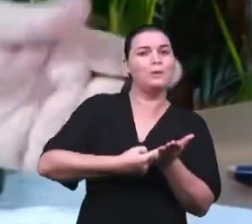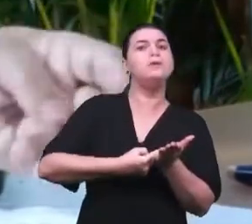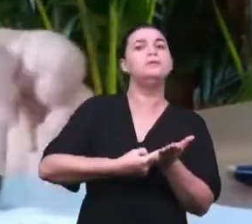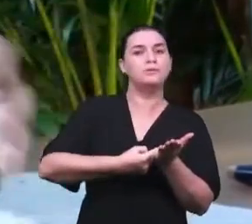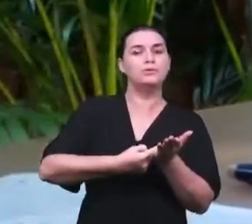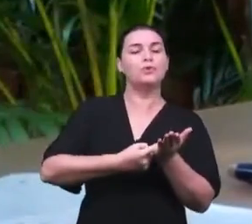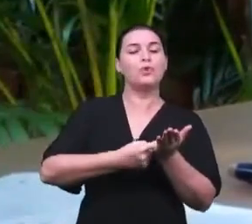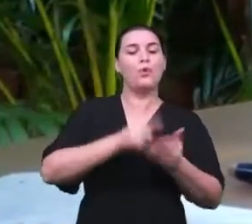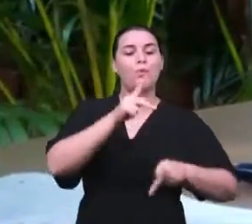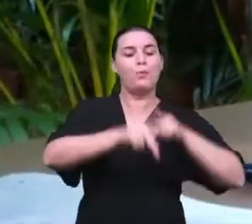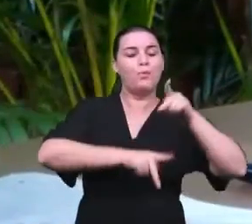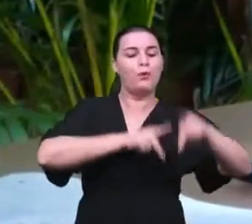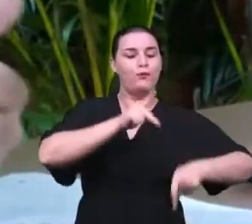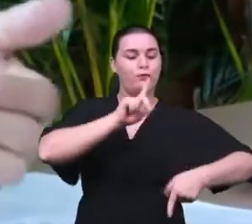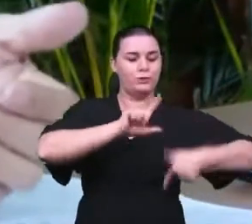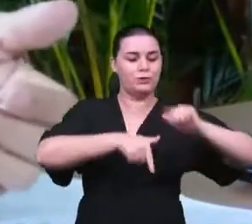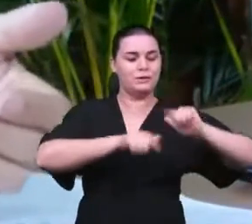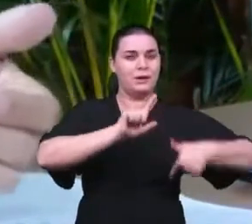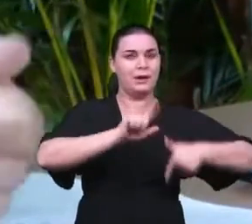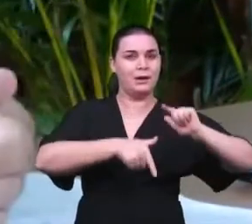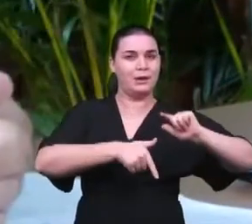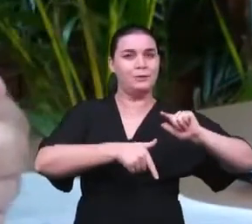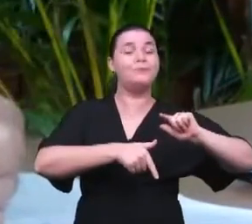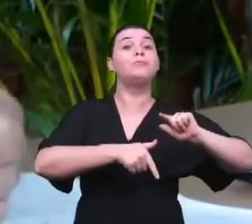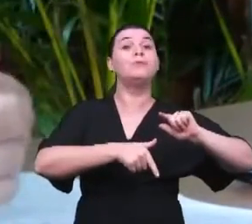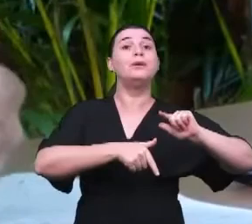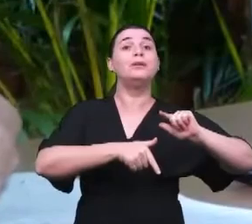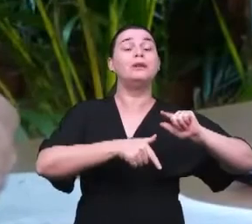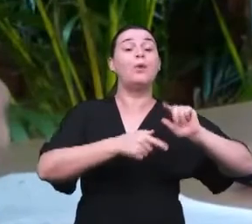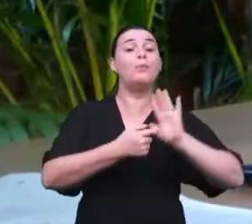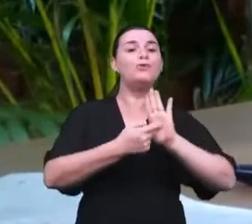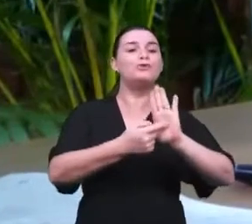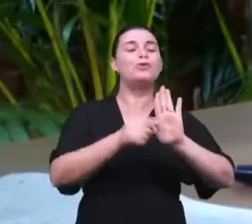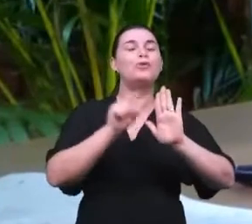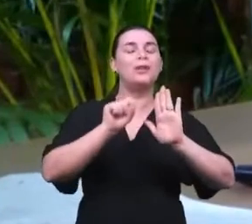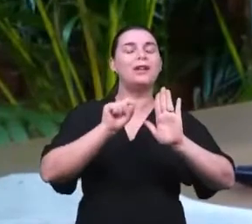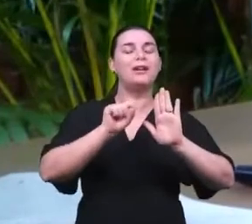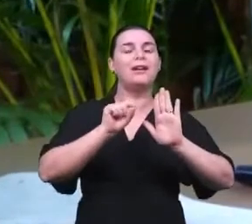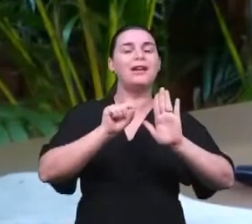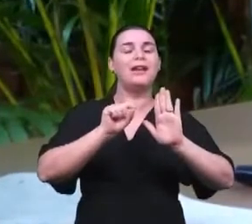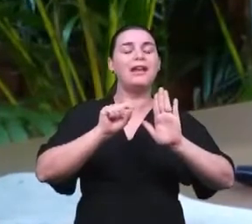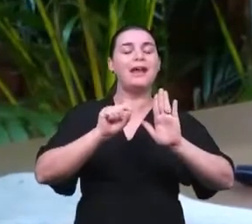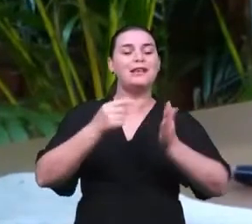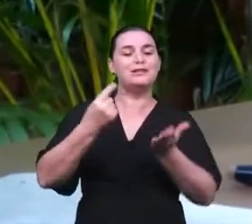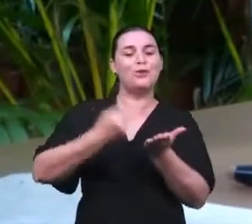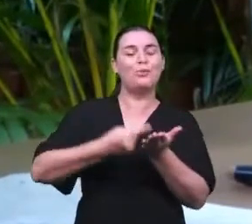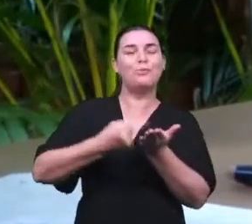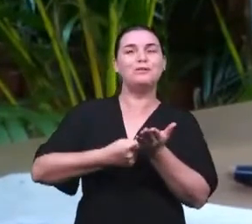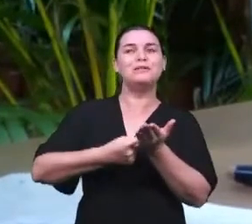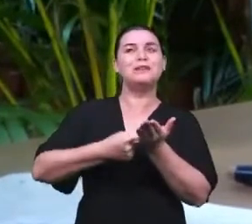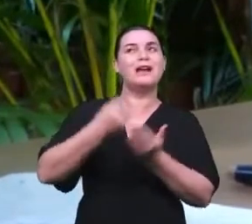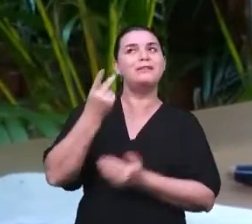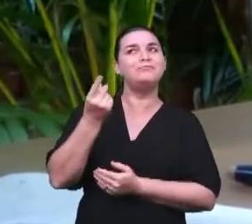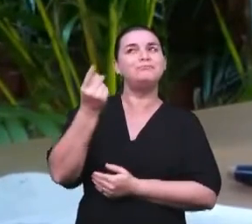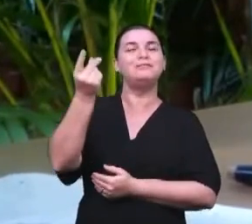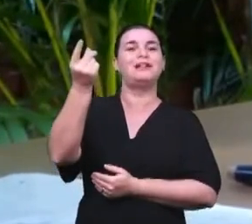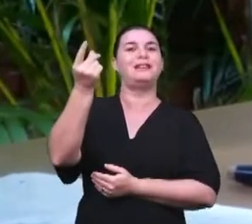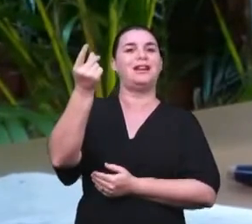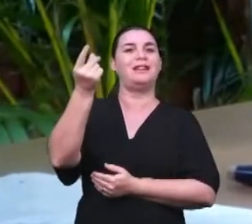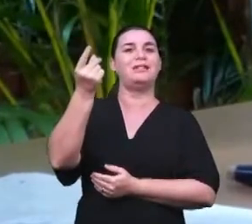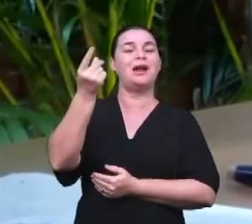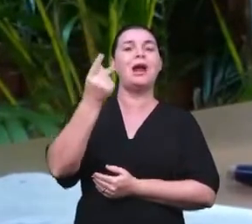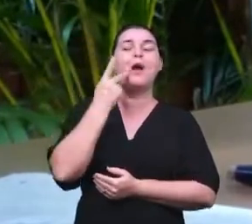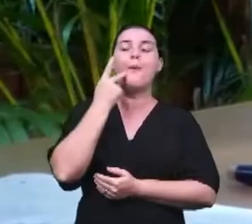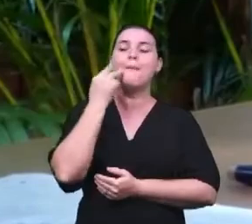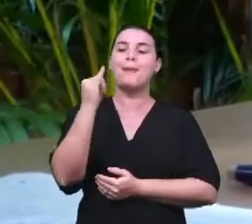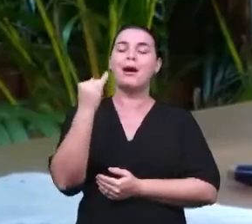Marcelo lembrou aqui onde é que estava o compromisso. Estava na Trindade. Era o Pai, o Filho e o Espírito Santo. E